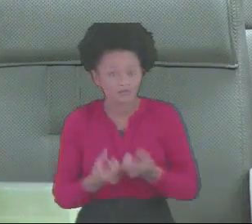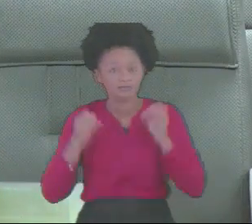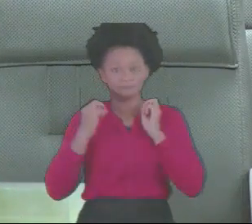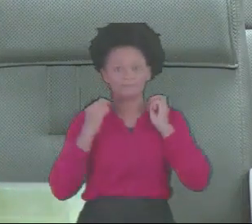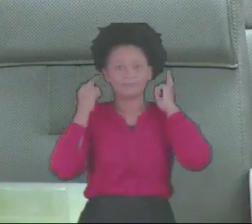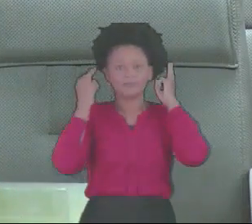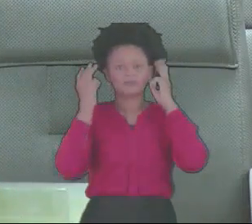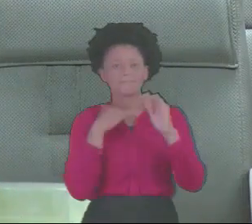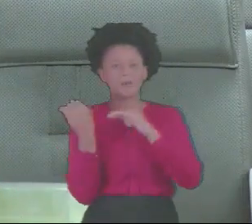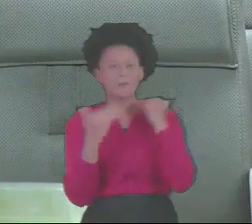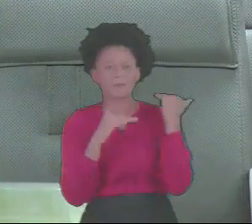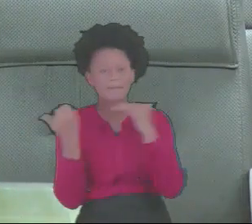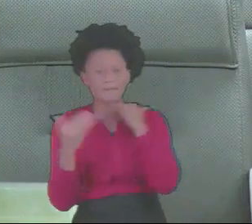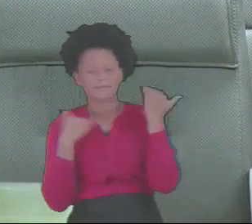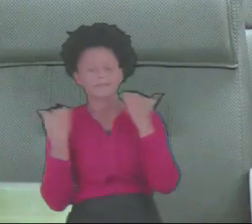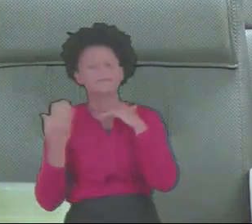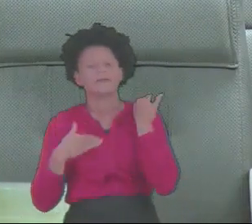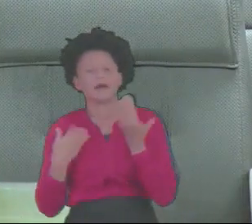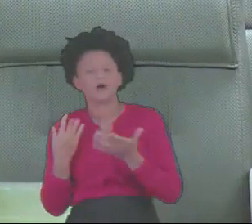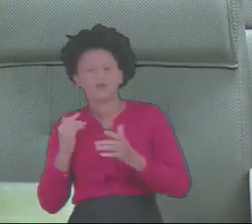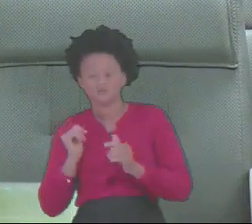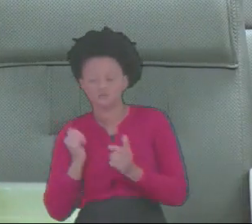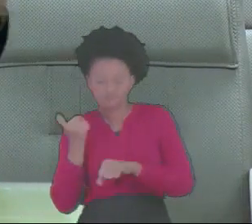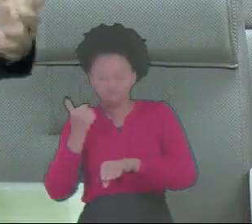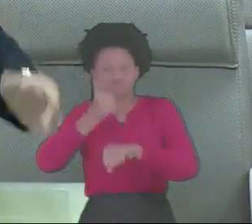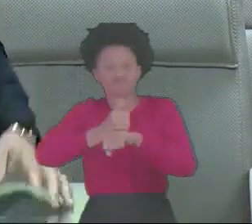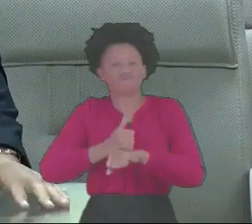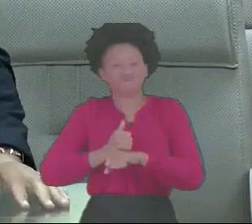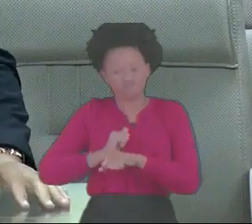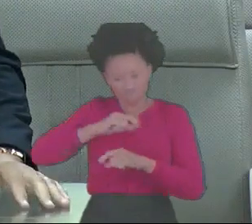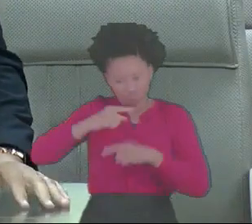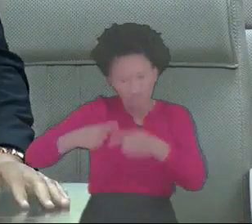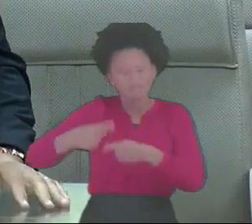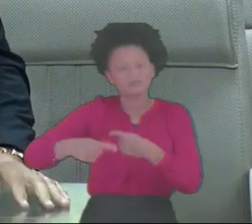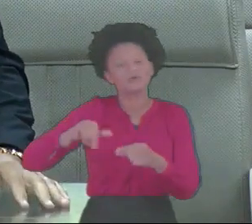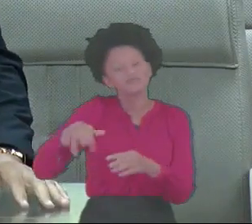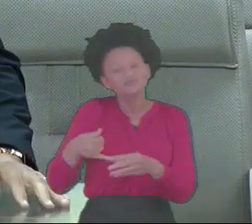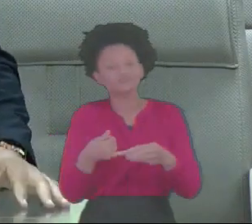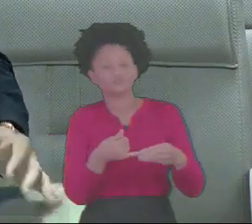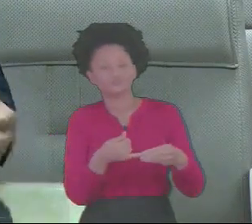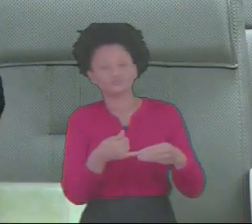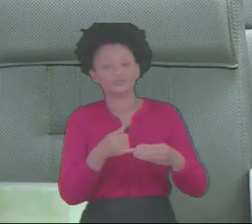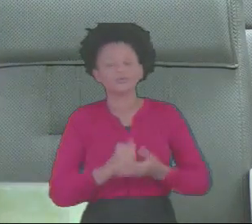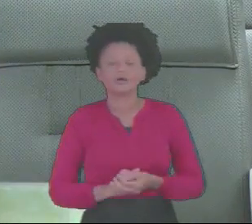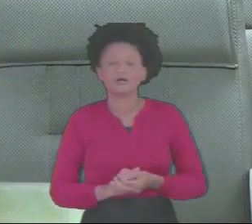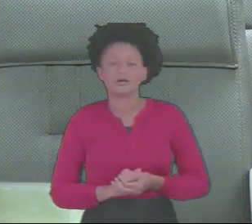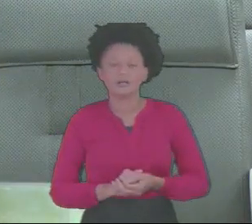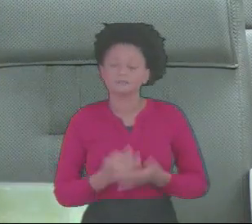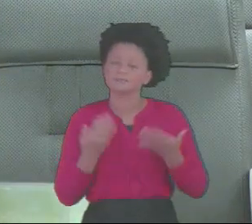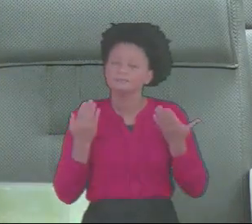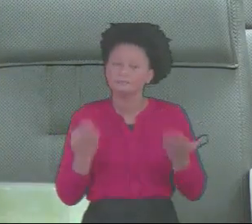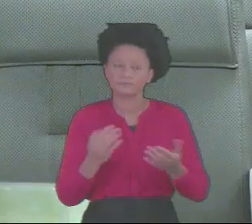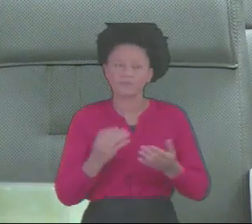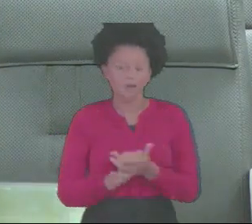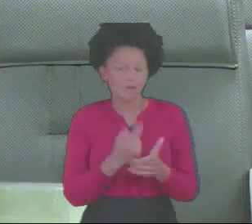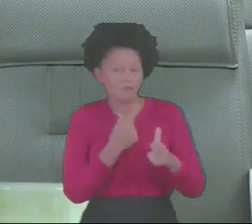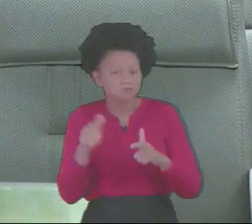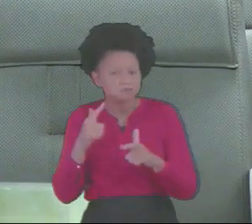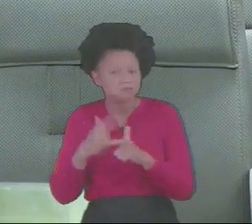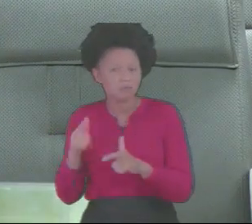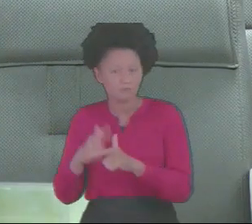Moisés se vai vem a geração e Josué e a despeito dos